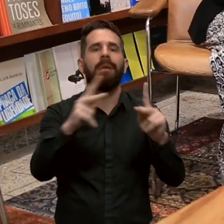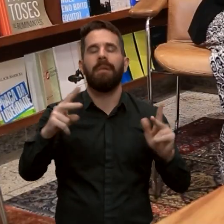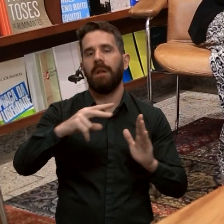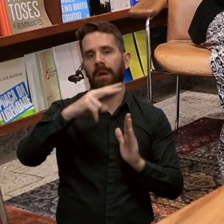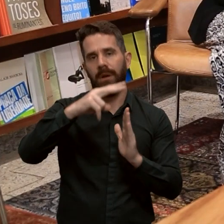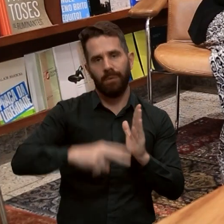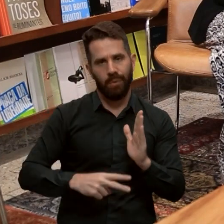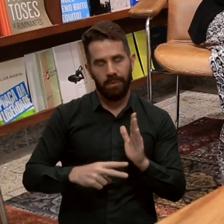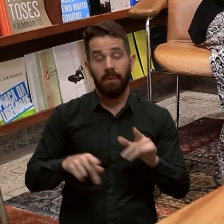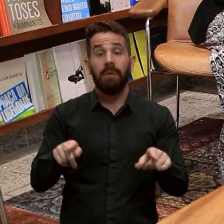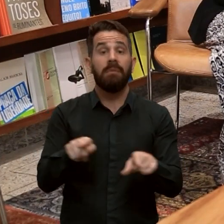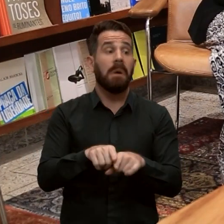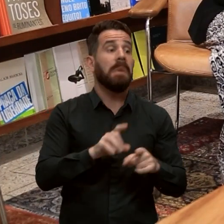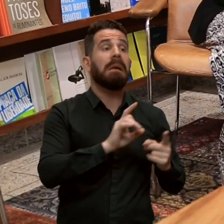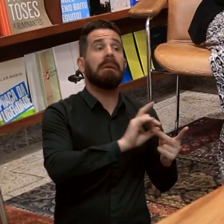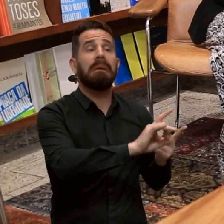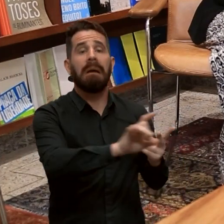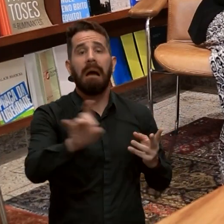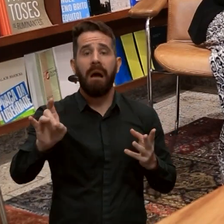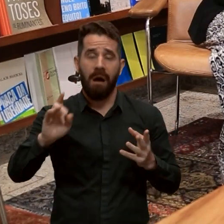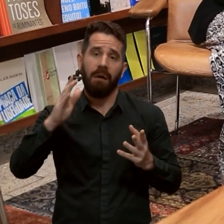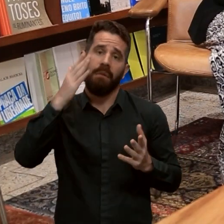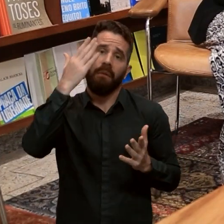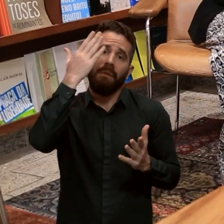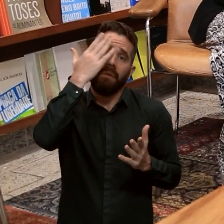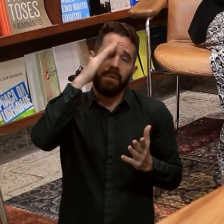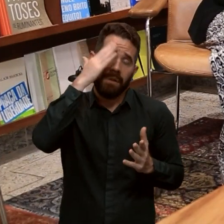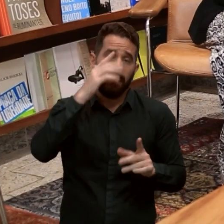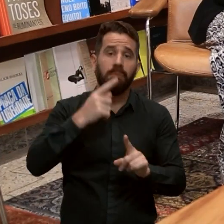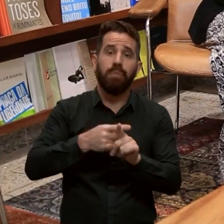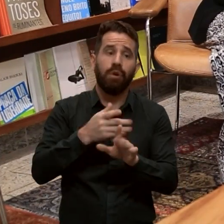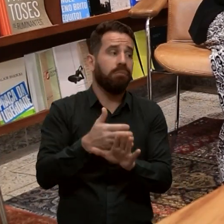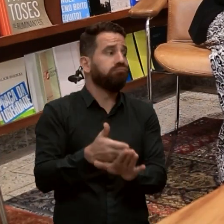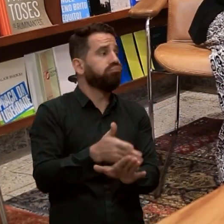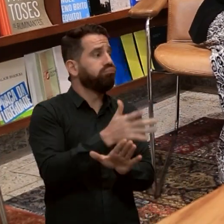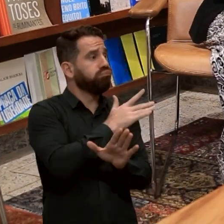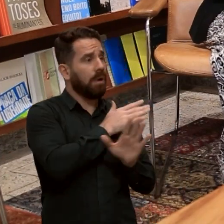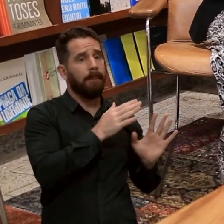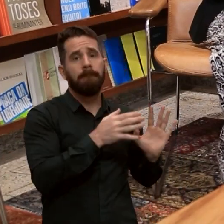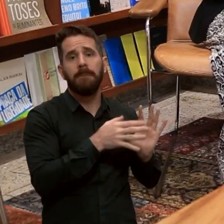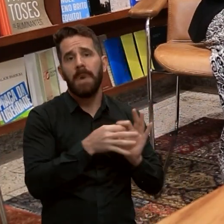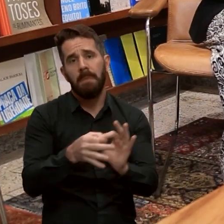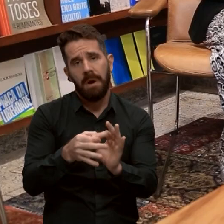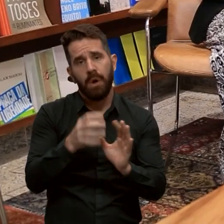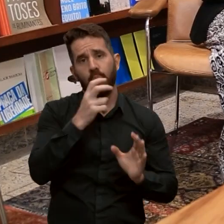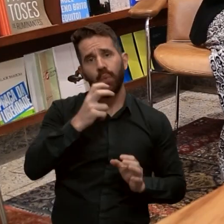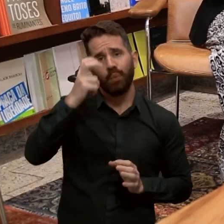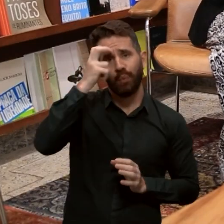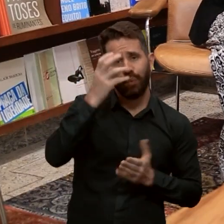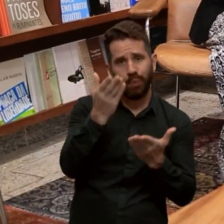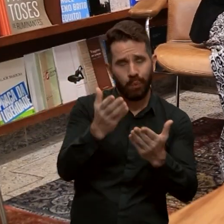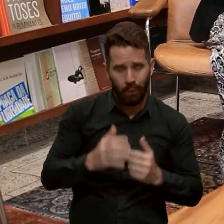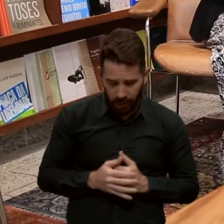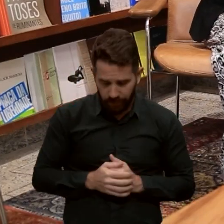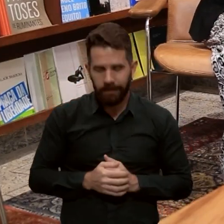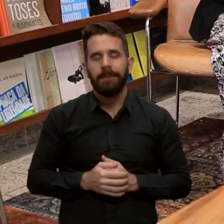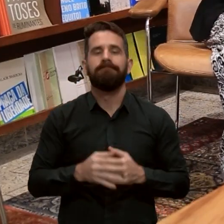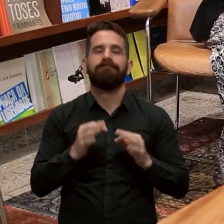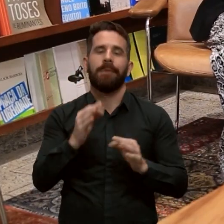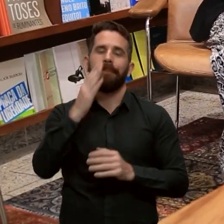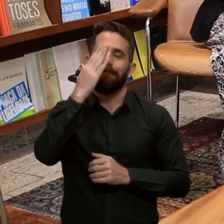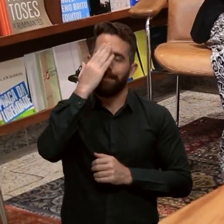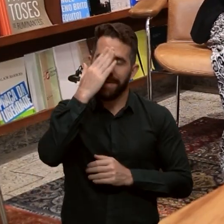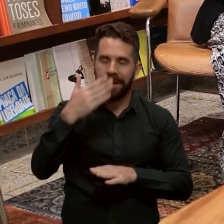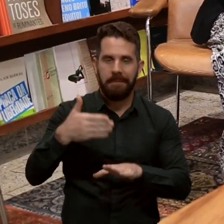a interpretação de cada um, que vai depender da sua história cultural. Perfeito, professora, muito obrigada, tá, por participar aqui com a